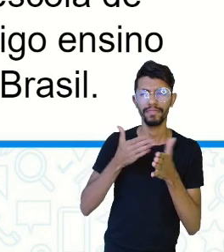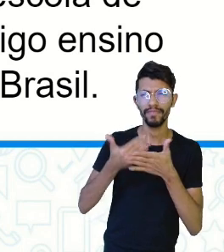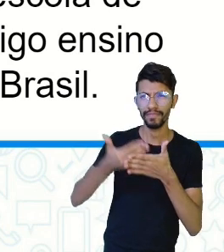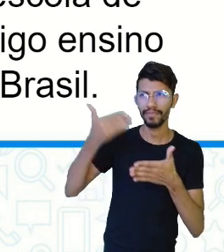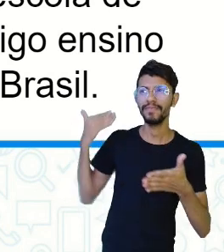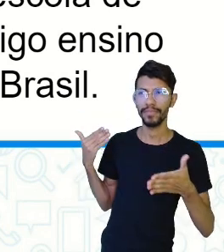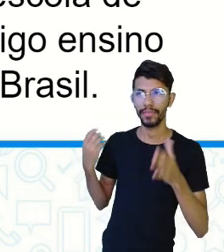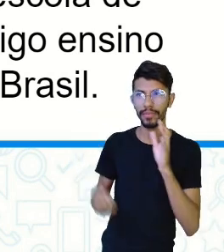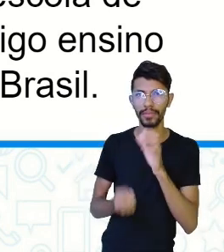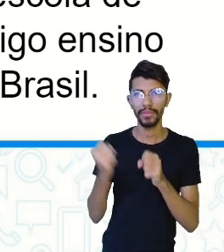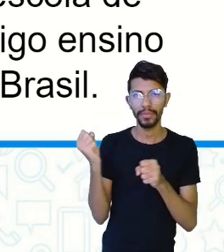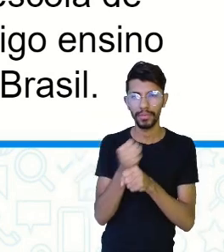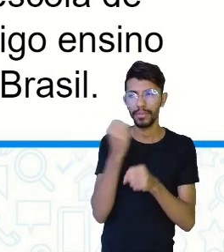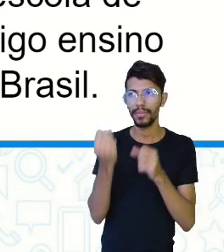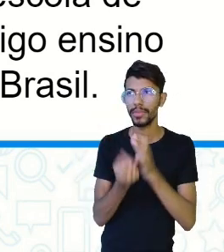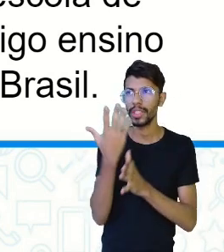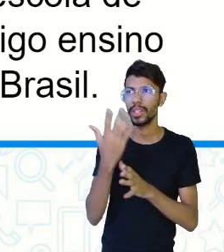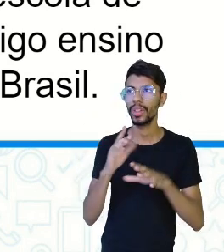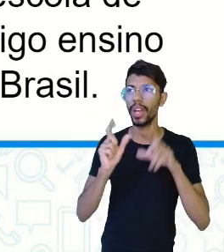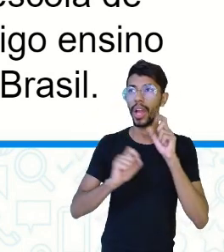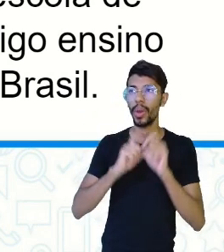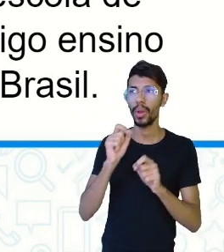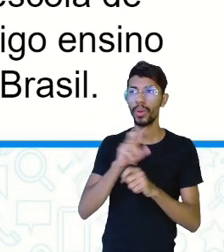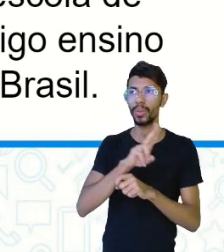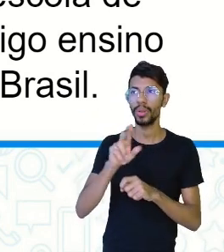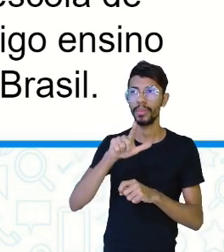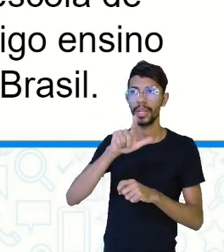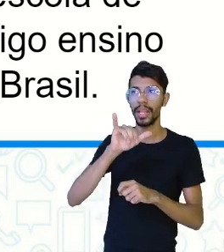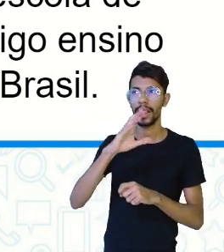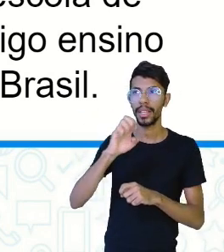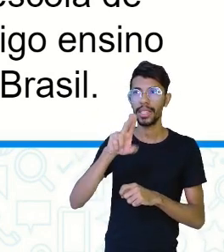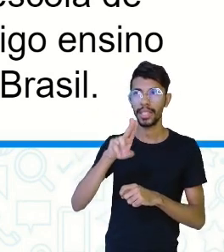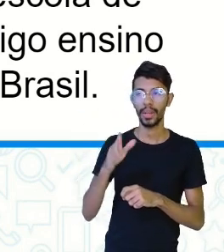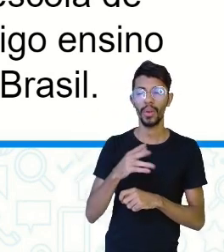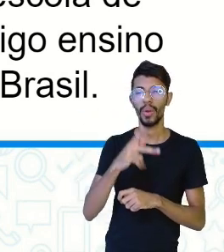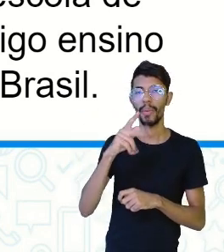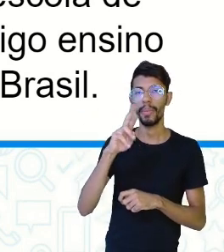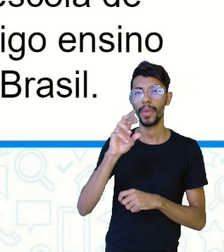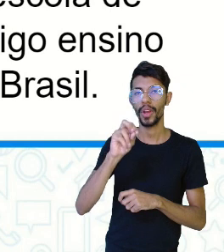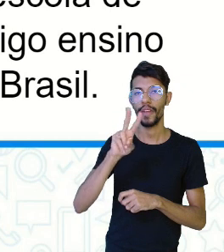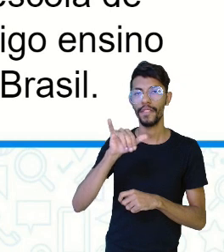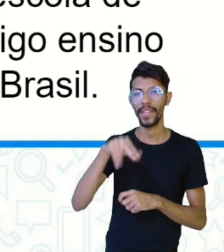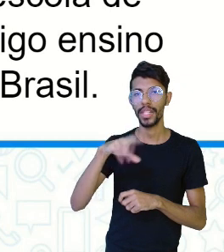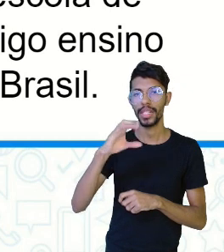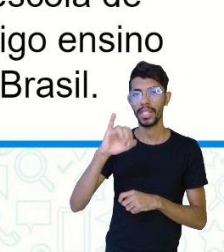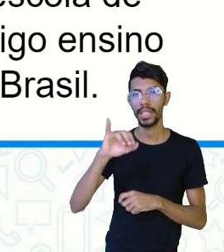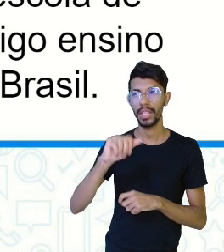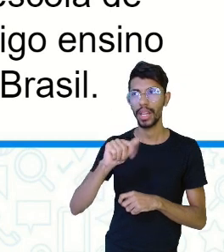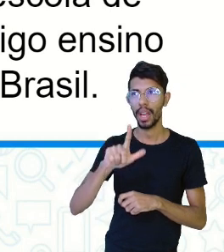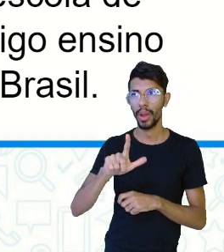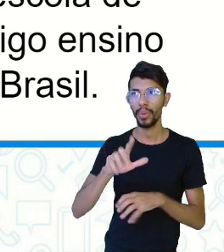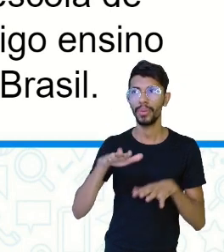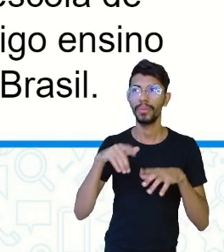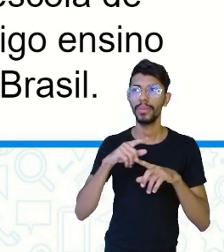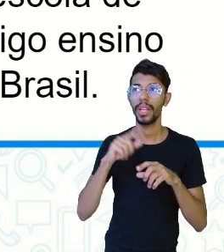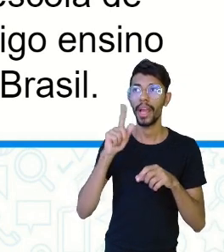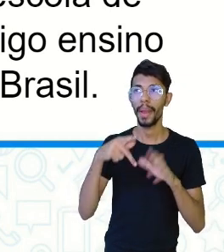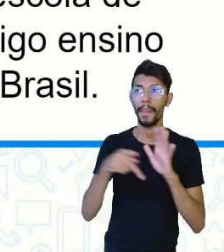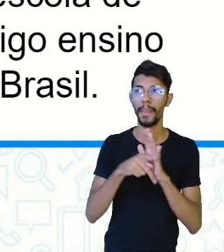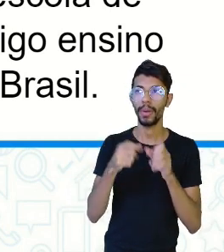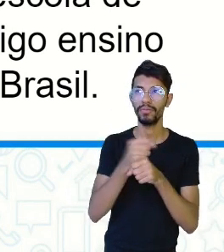fundado, ele se chamava Liceu Provincial. Ele é de 1826, mas